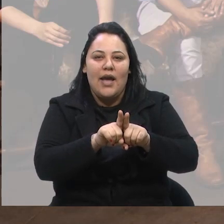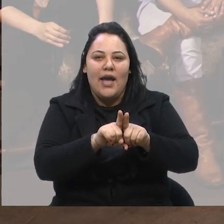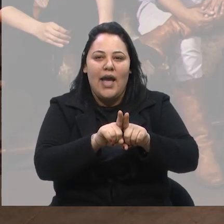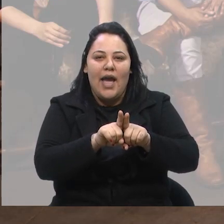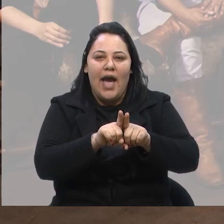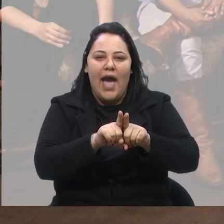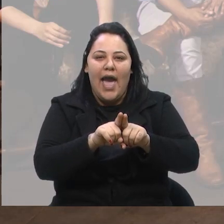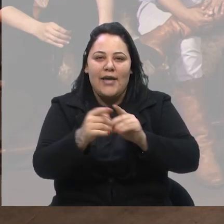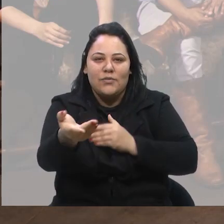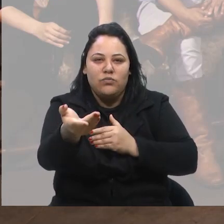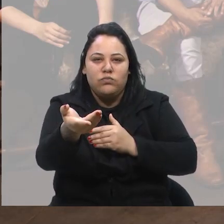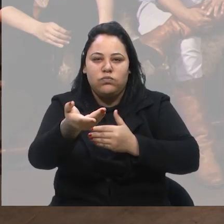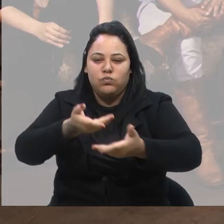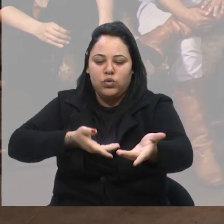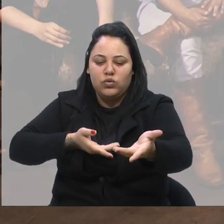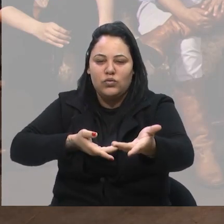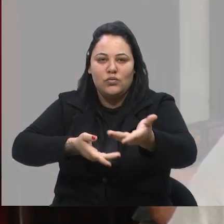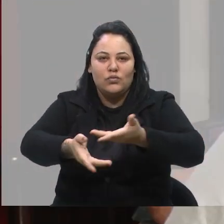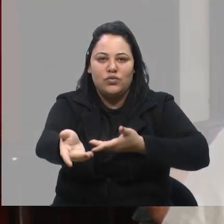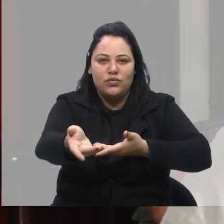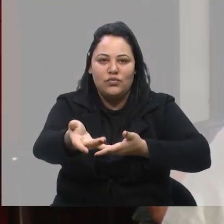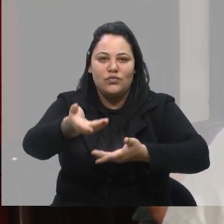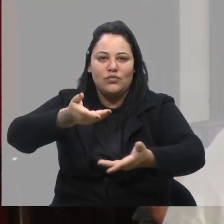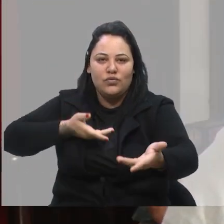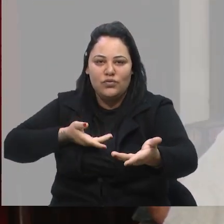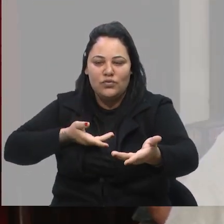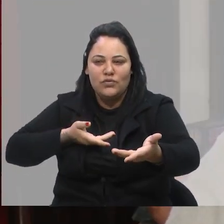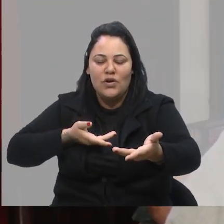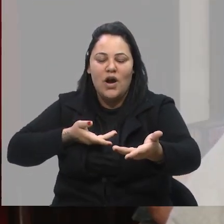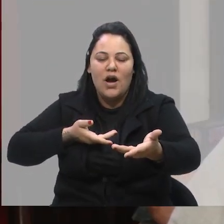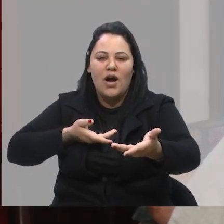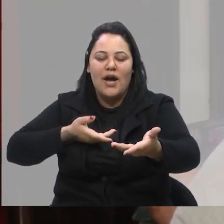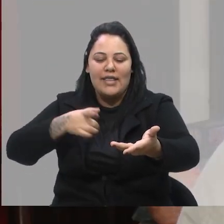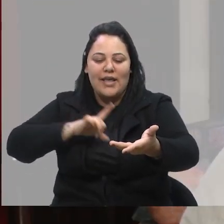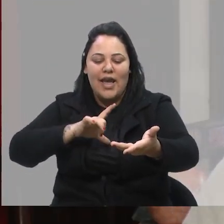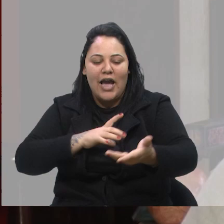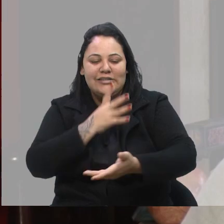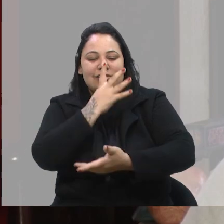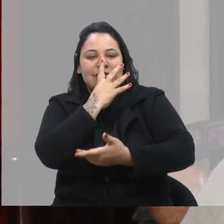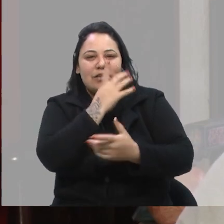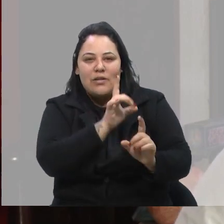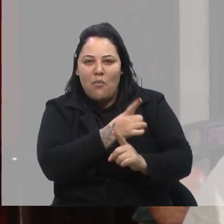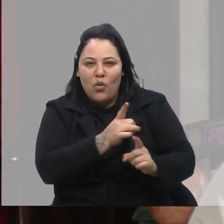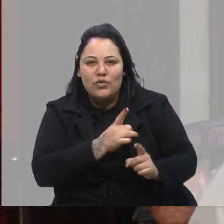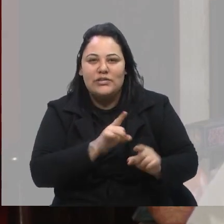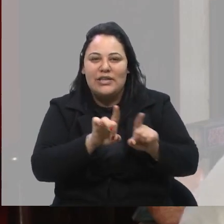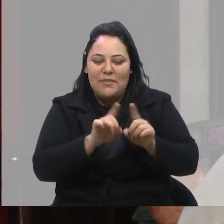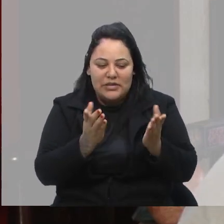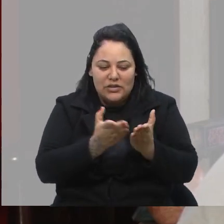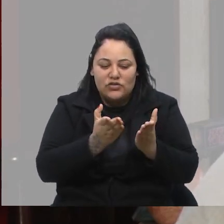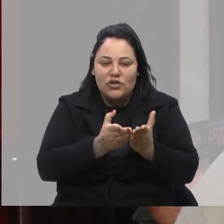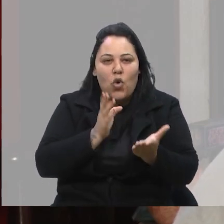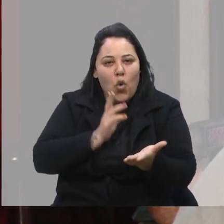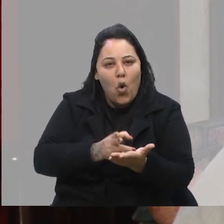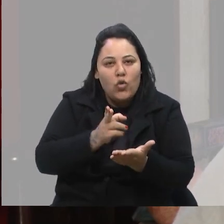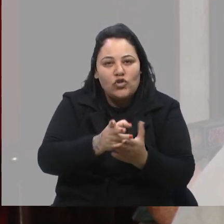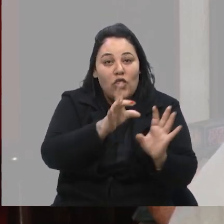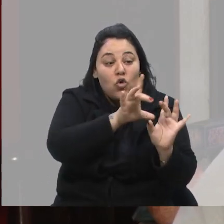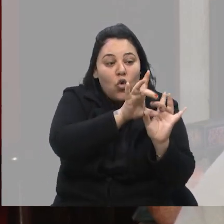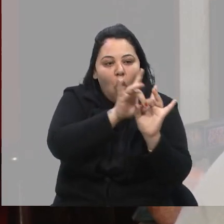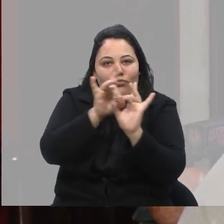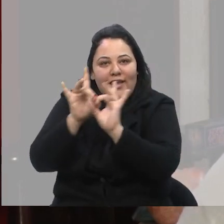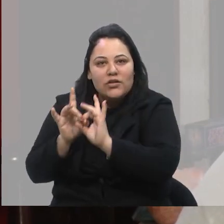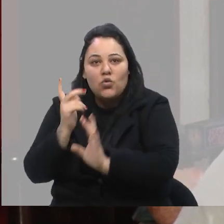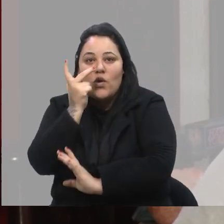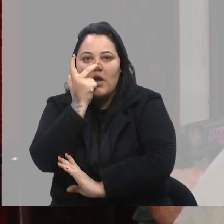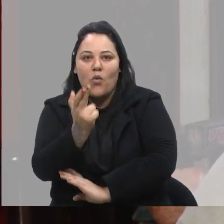É sempre uma linha tênue que traz as pessoas para admiradores da música, estudiosos da música, permanecerem na música gaúcha,